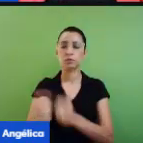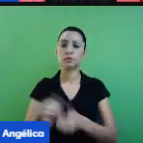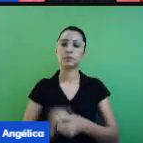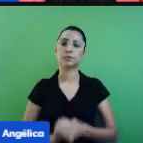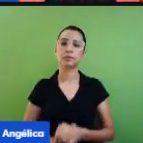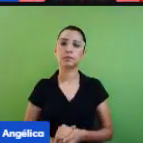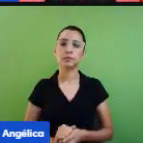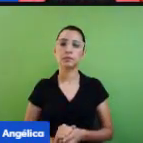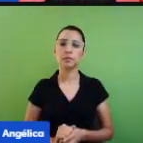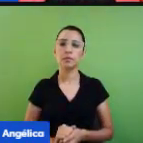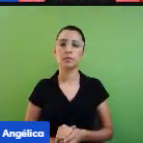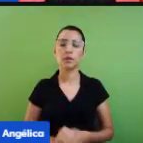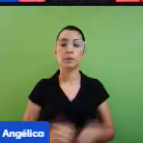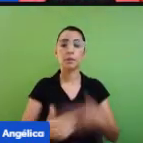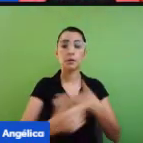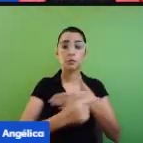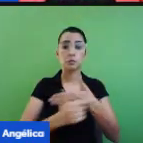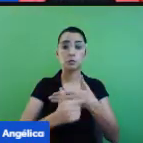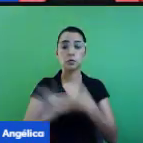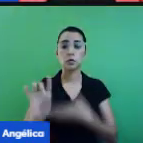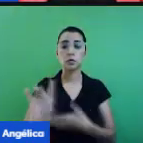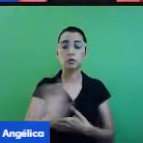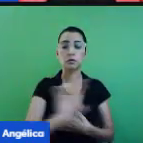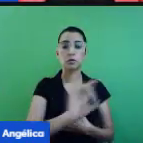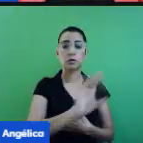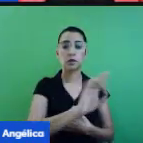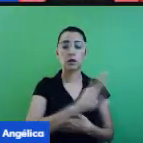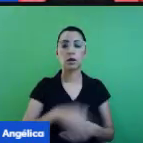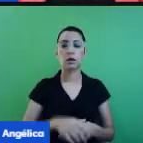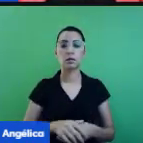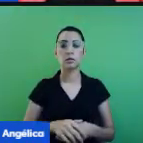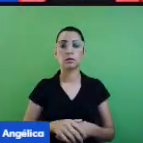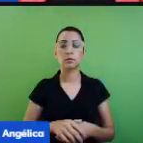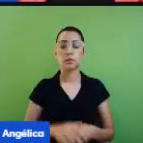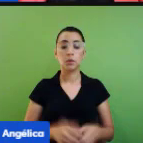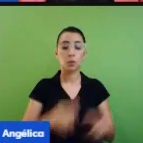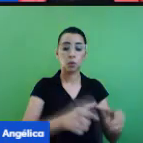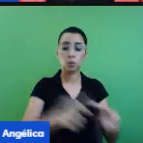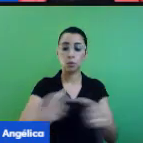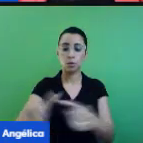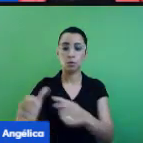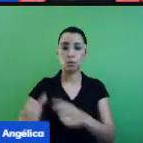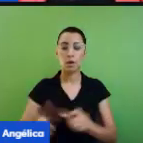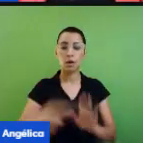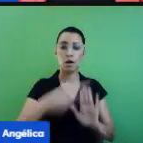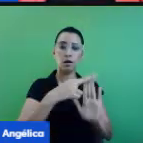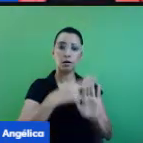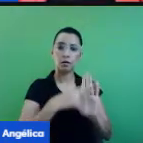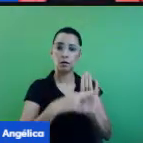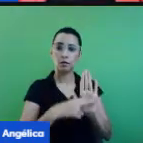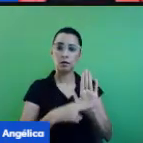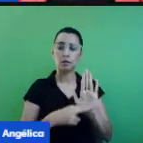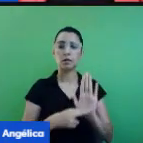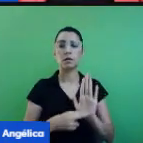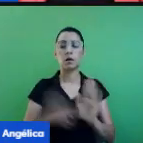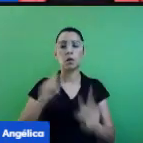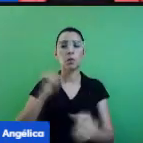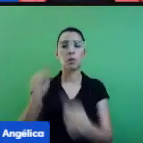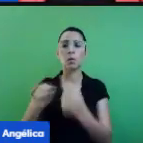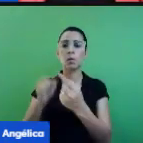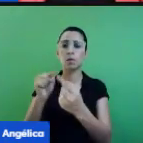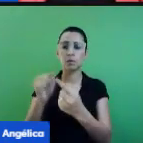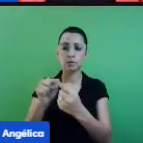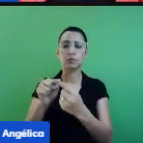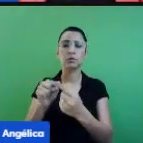pelos papéis definidos, pela oposição de ações, pelas regras, pelos objetivos